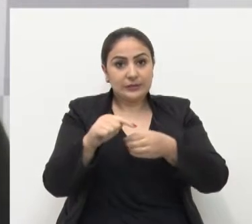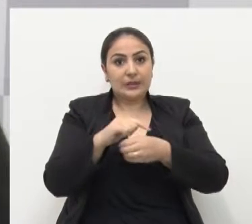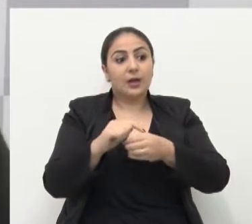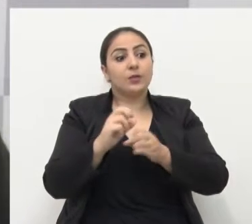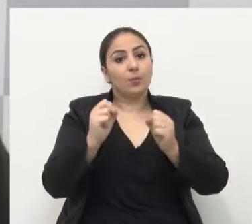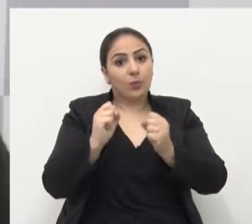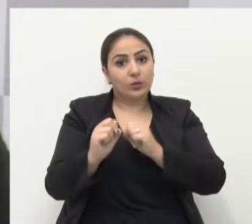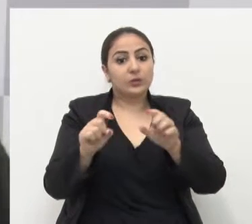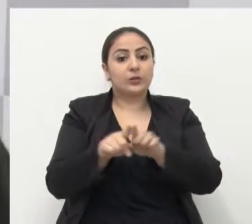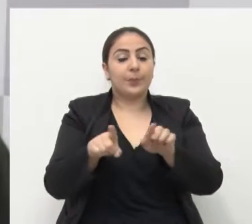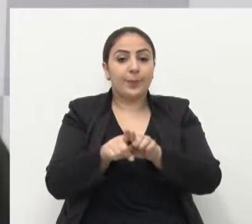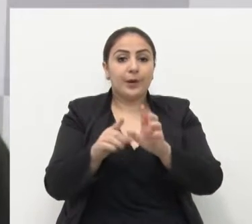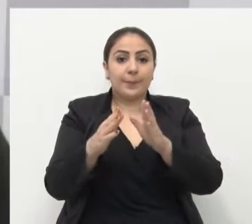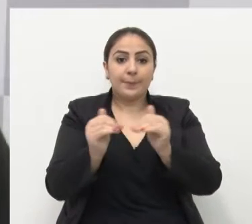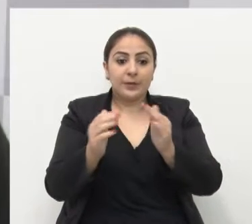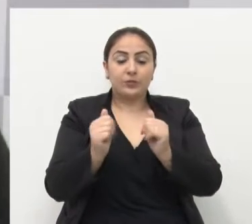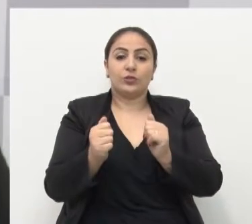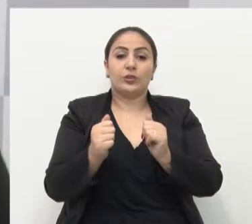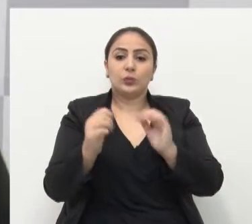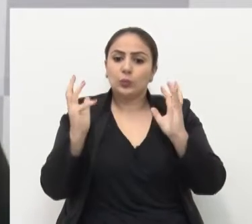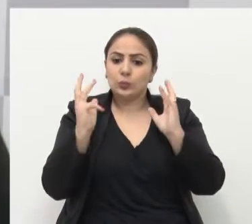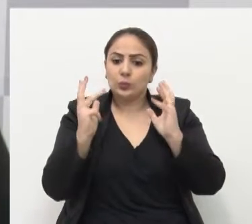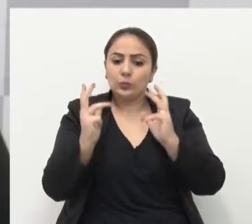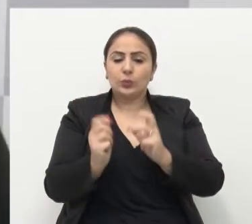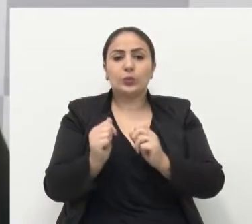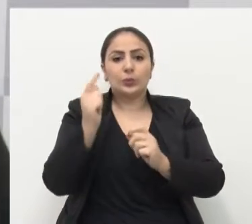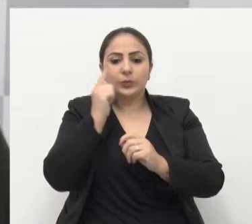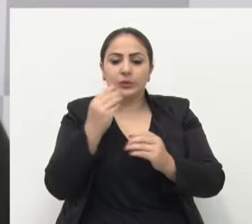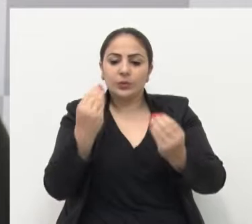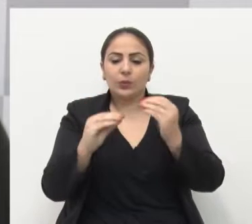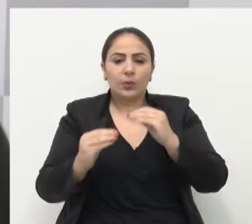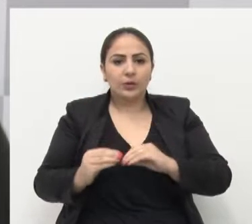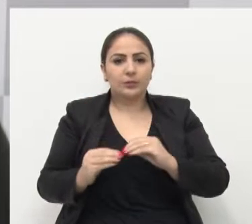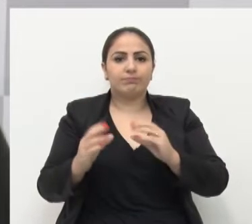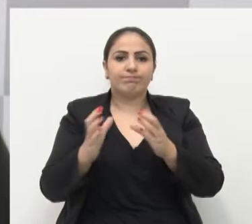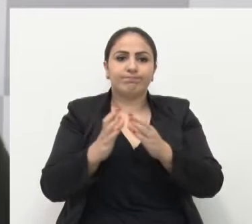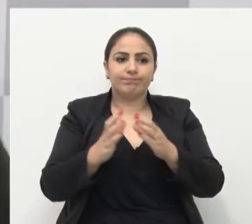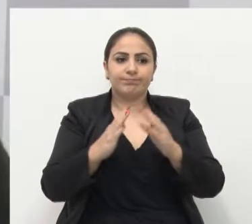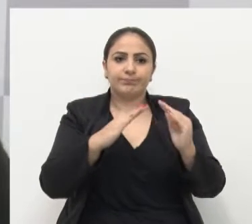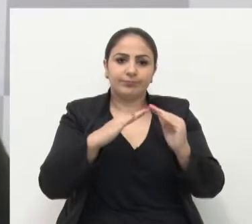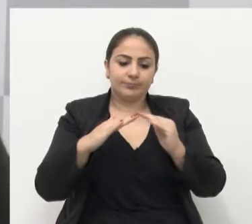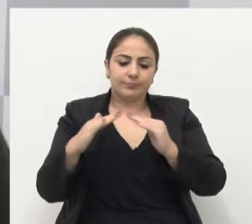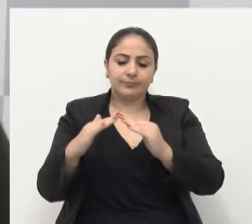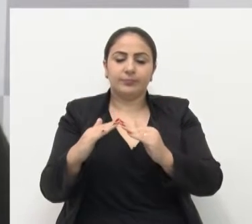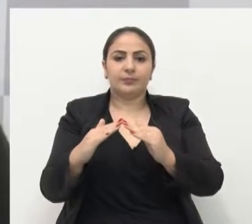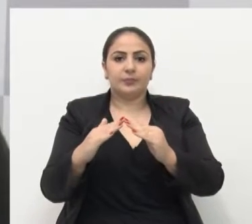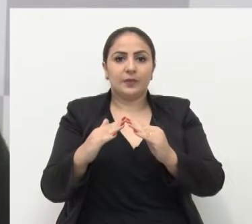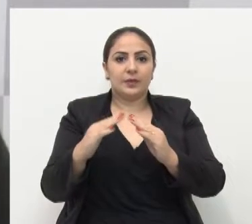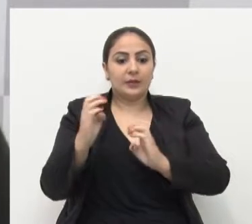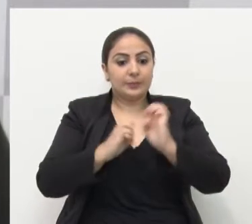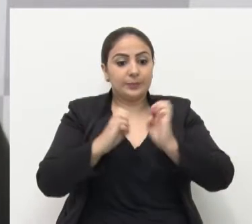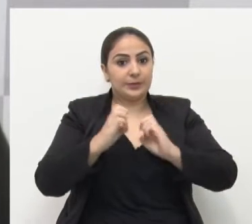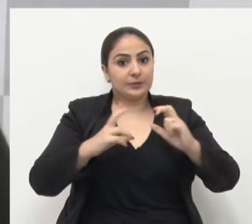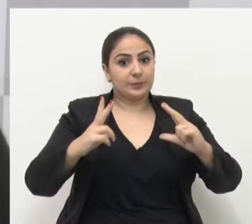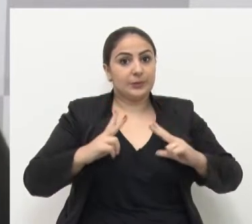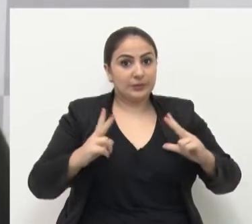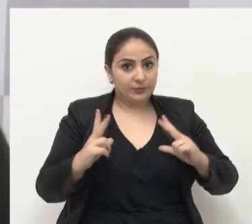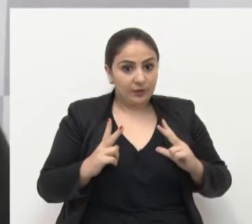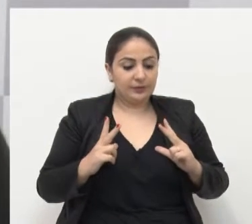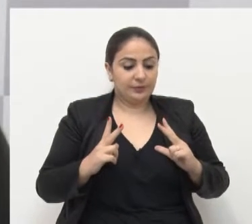também solicitando que se torne seis né para que ele seja implantado um conjunto habitacional da iniciativa